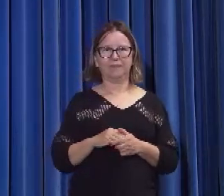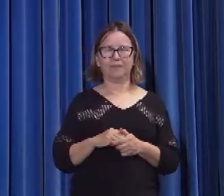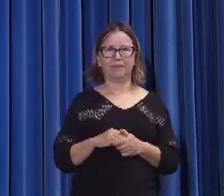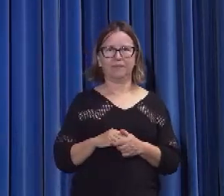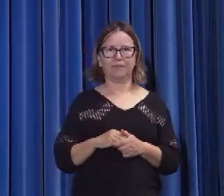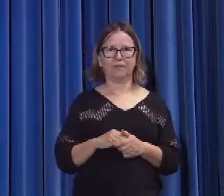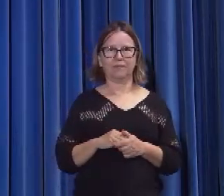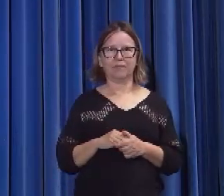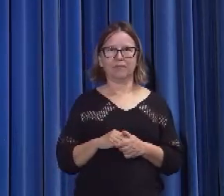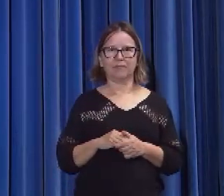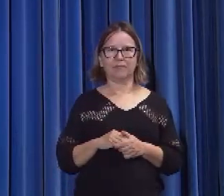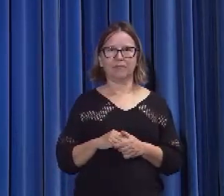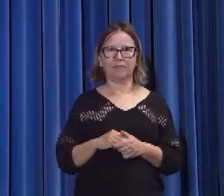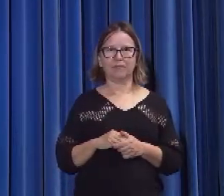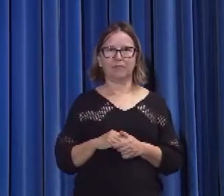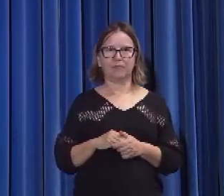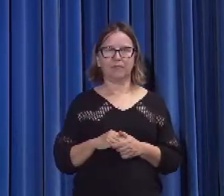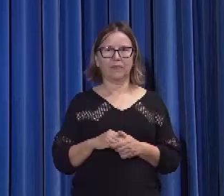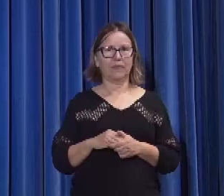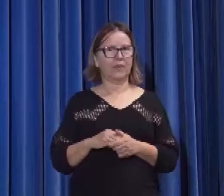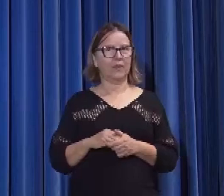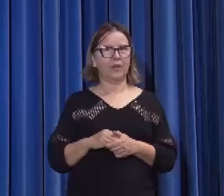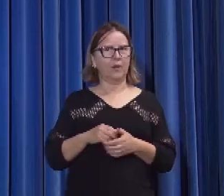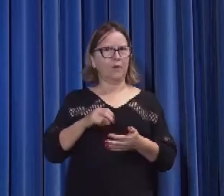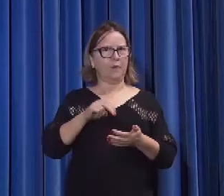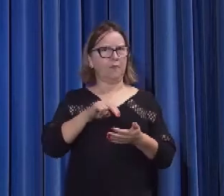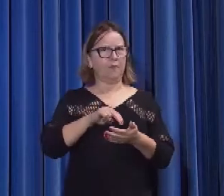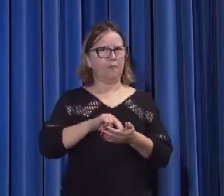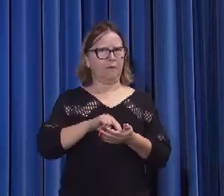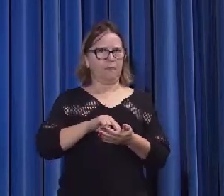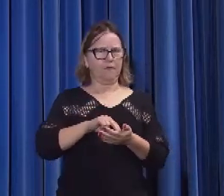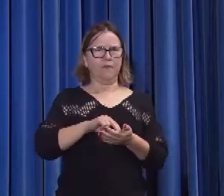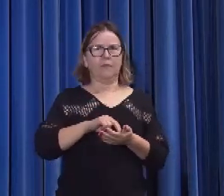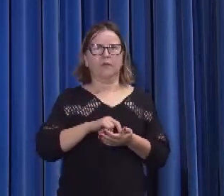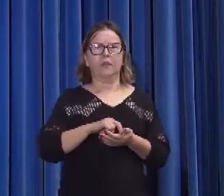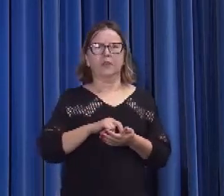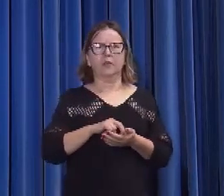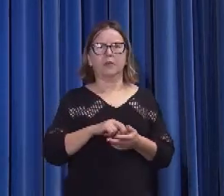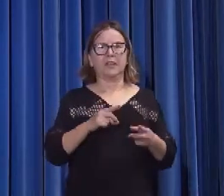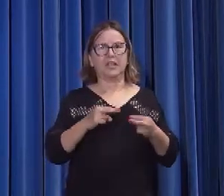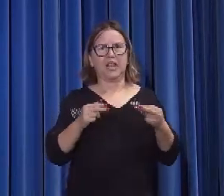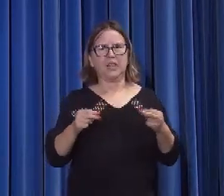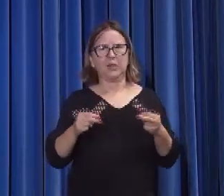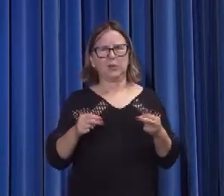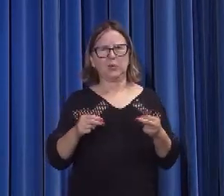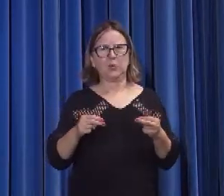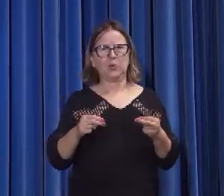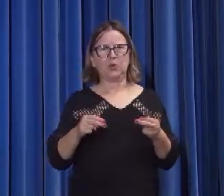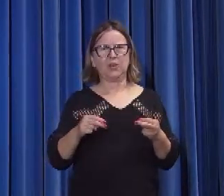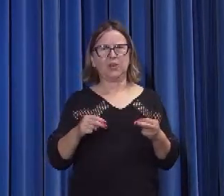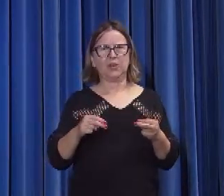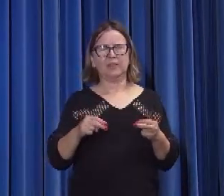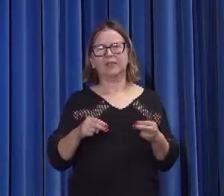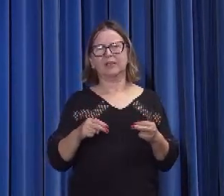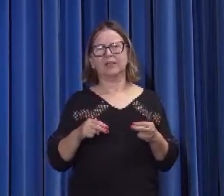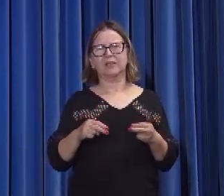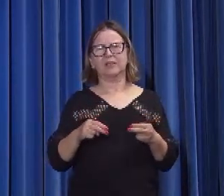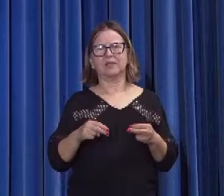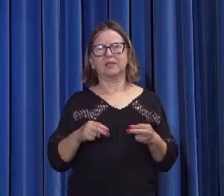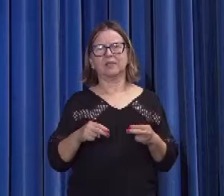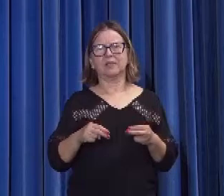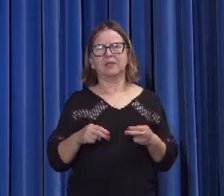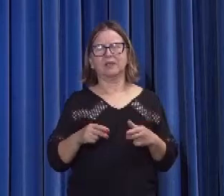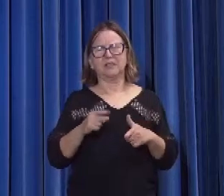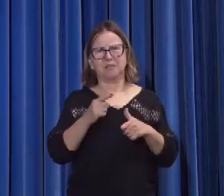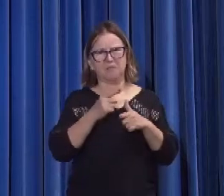Não fixe os seus olhos nas circunstâncias negativas da vida, né? Às vezes a gente fica muito focado